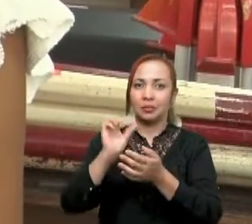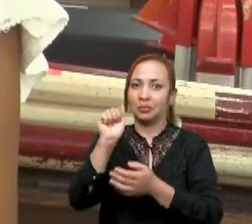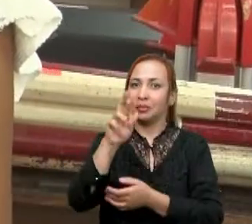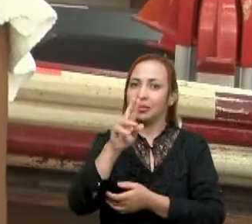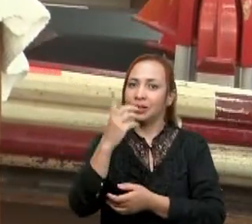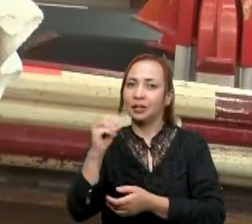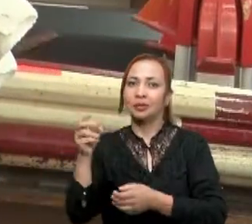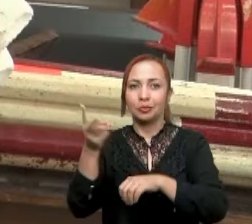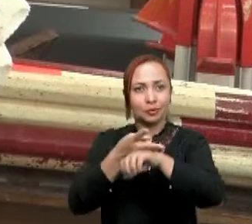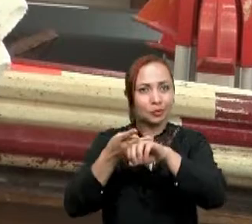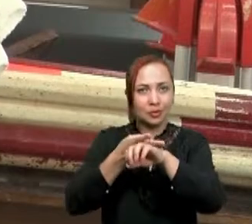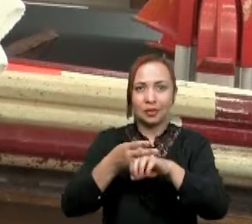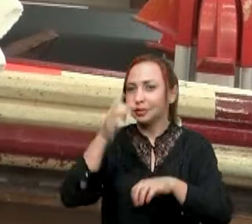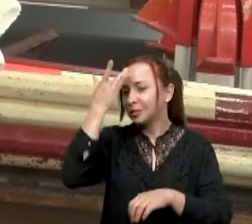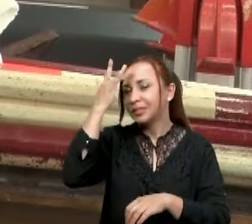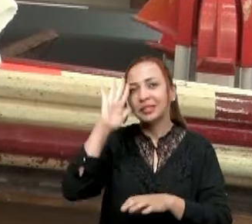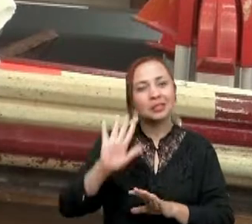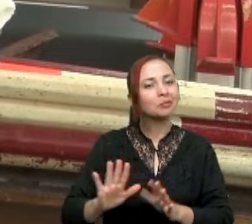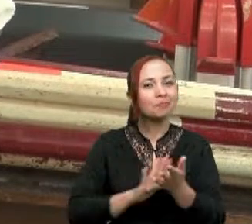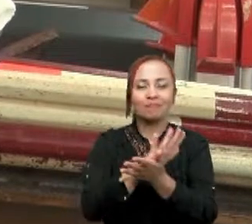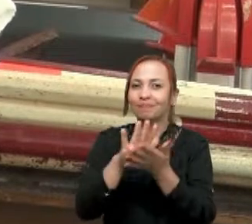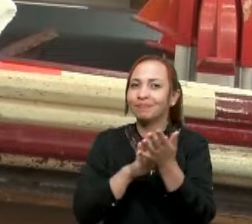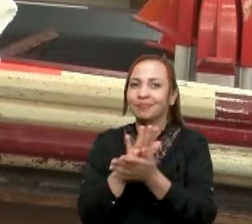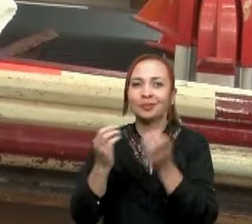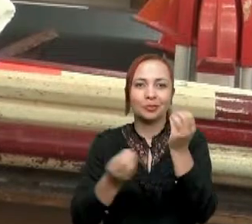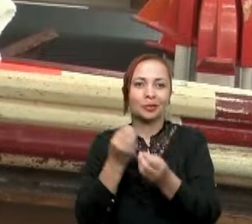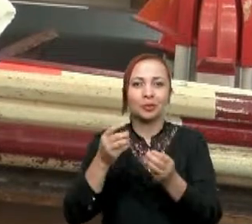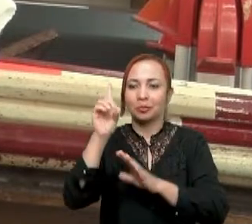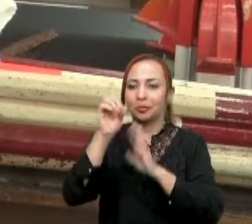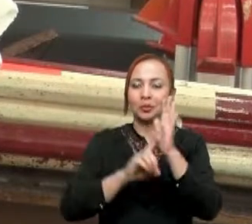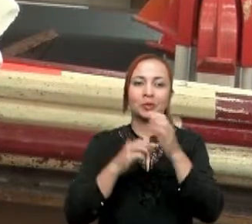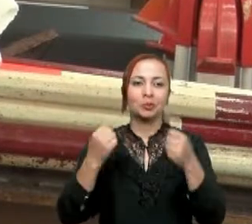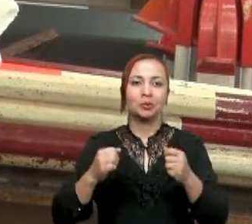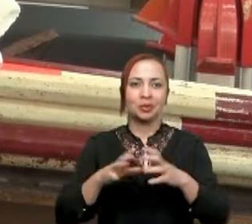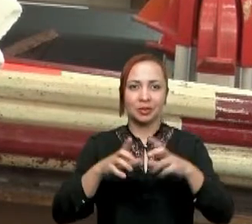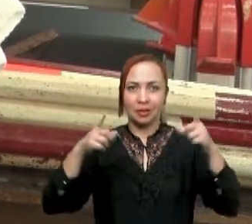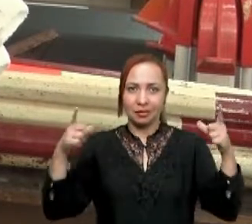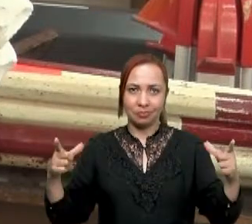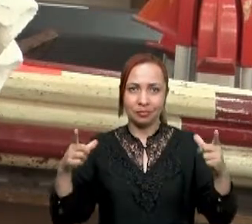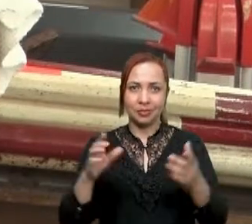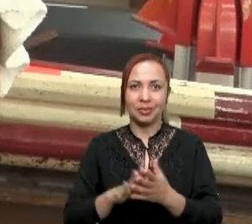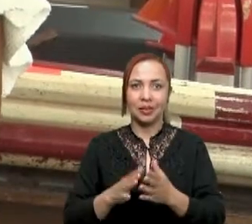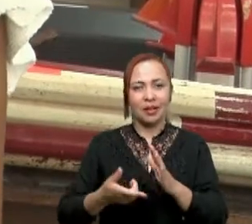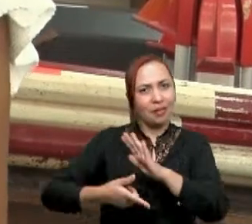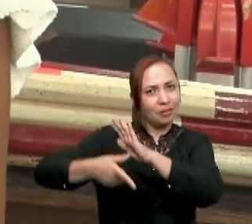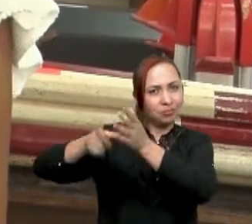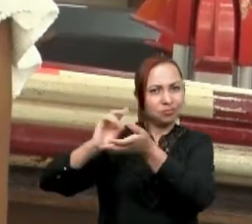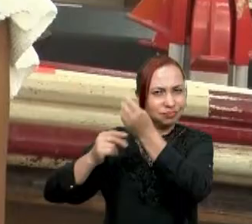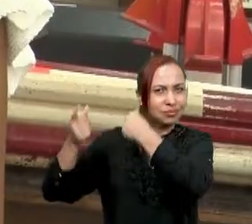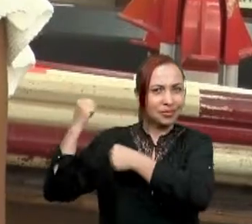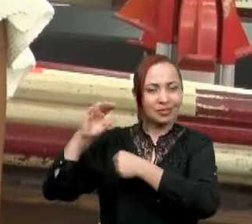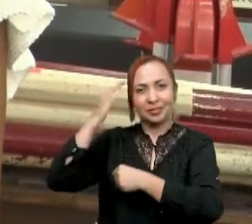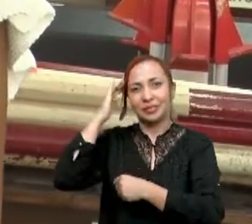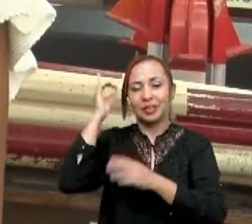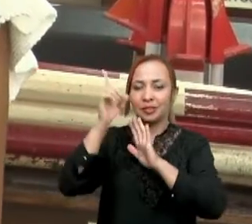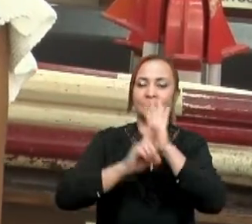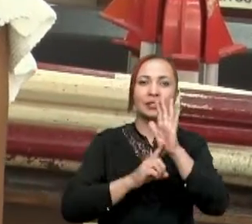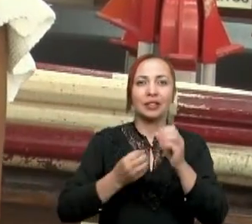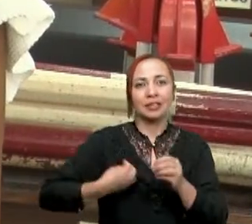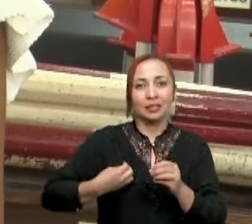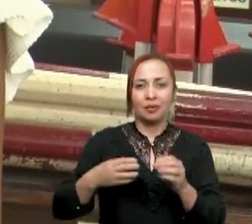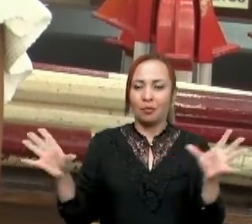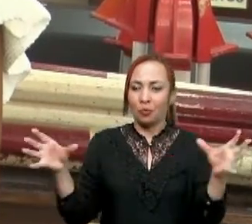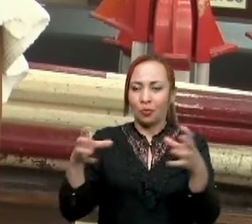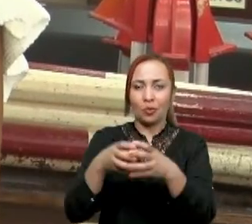Arcoverde eu não tinha noção de como a atuação do direito porque ser amplo sabe Antigamente eu entendia que atuação de